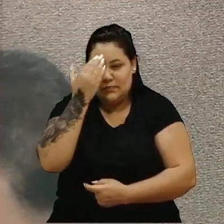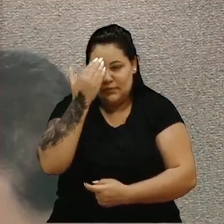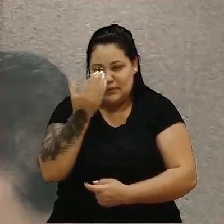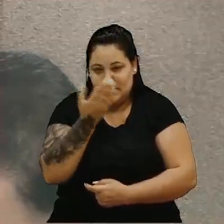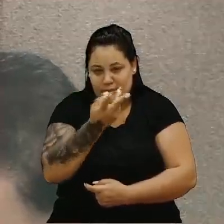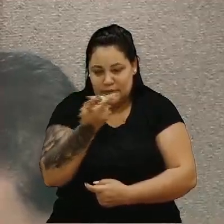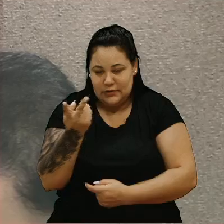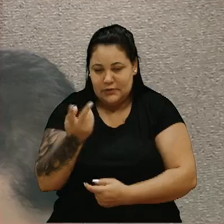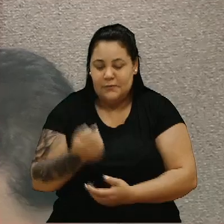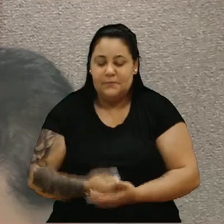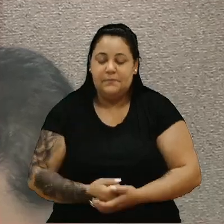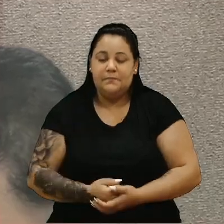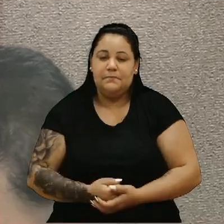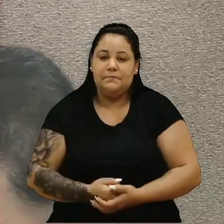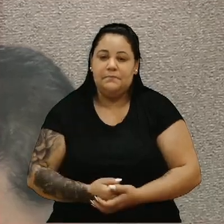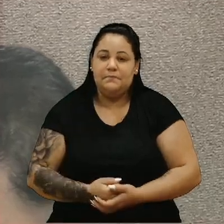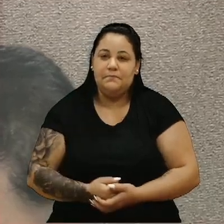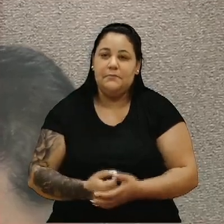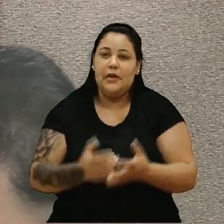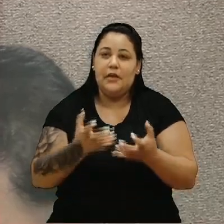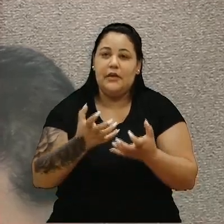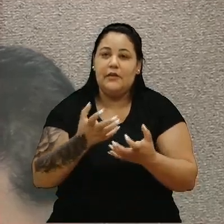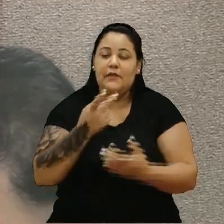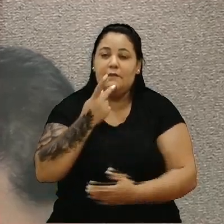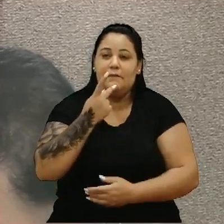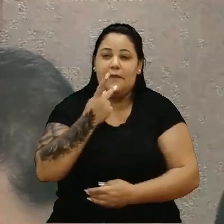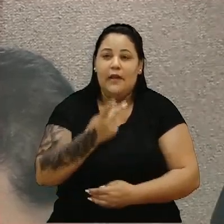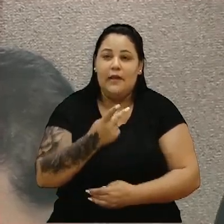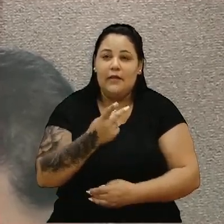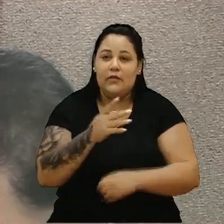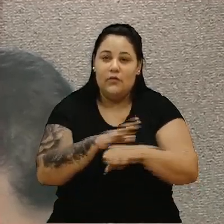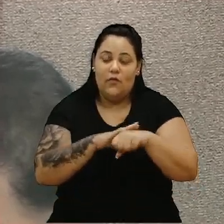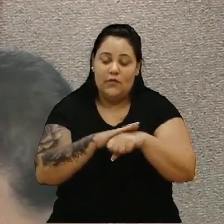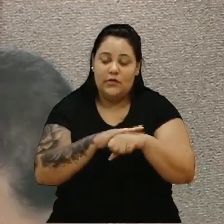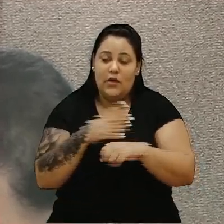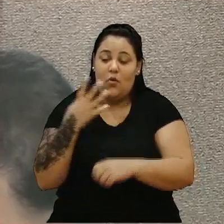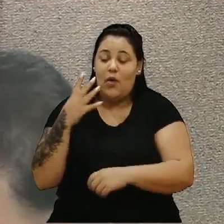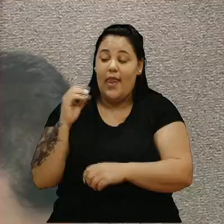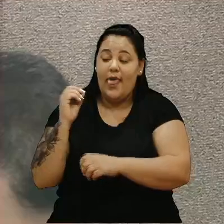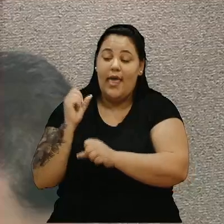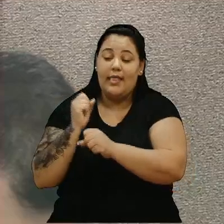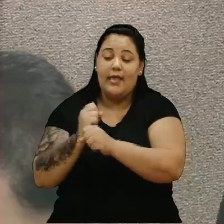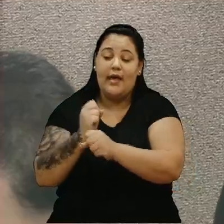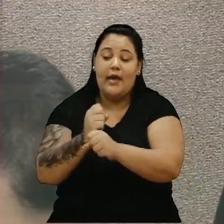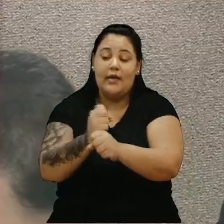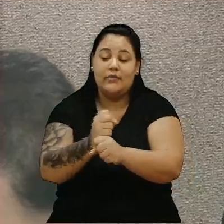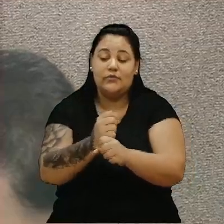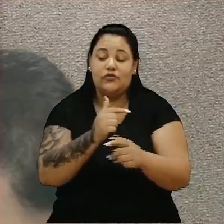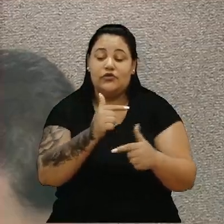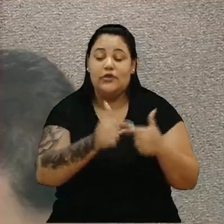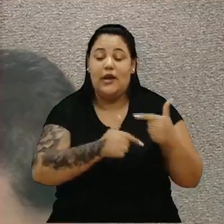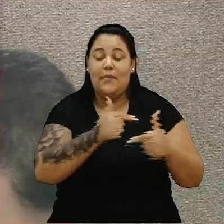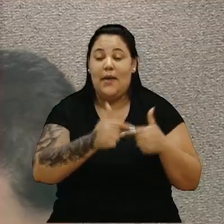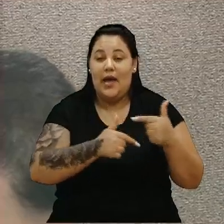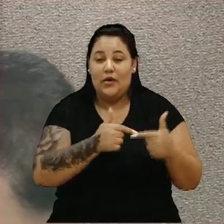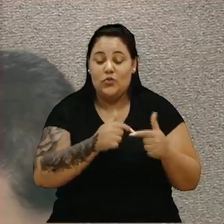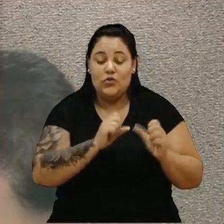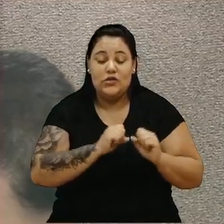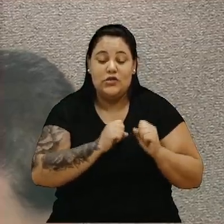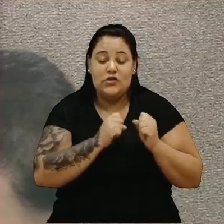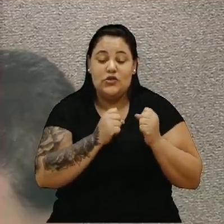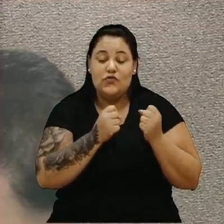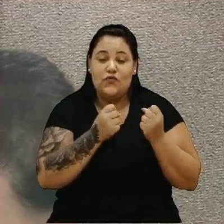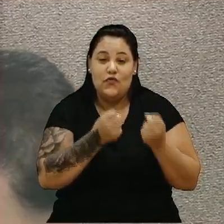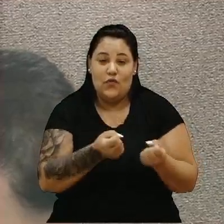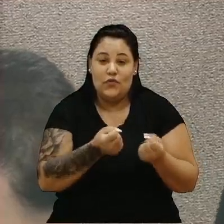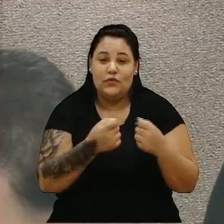aqui eu quero falar e elogiar esses 40 anos de trabalho, dedicação e